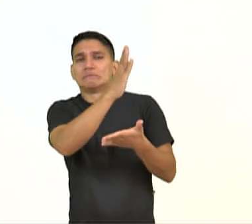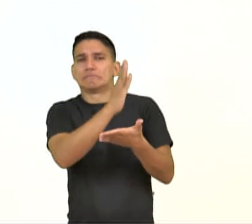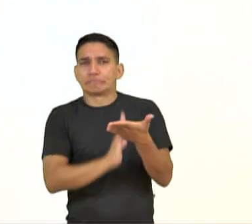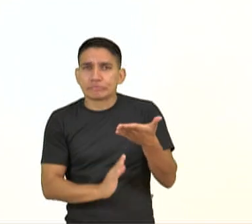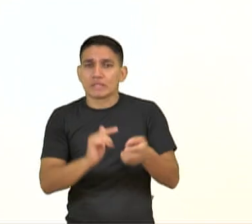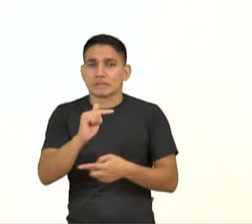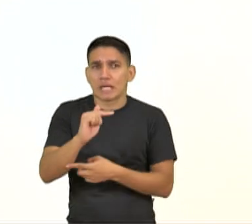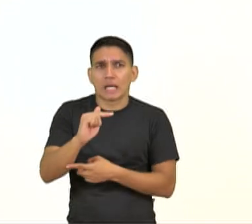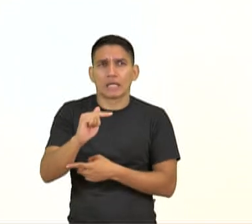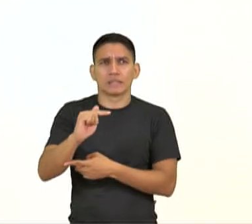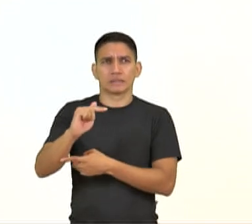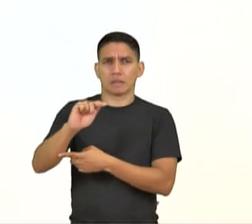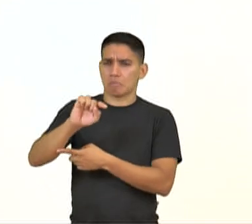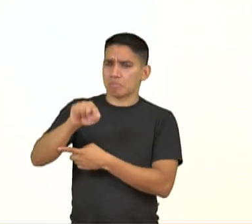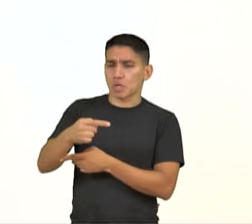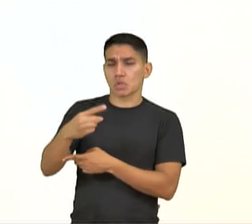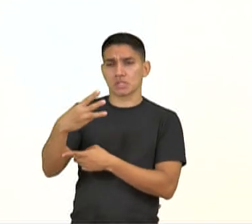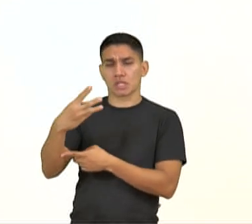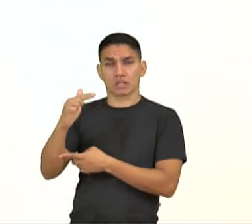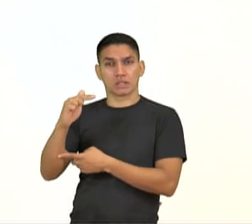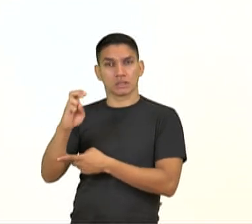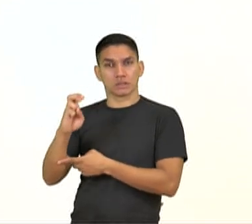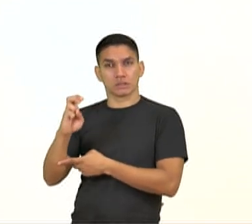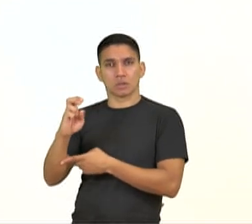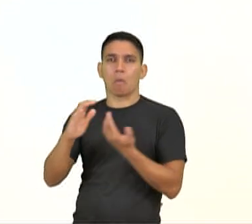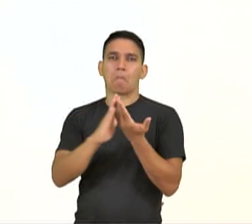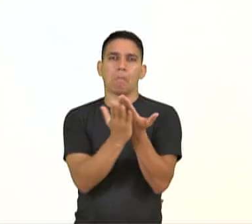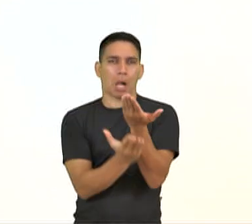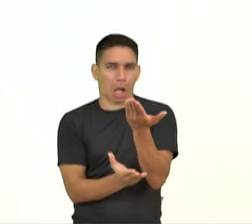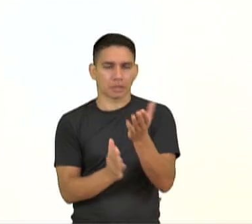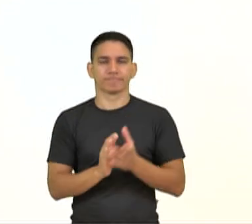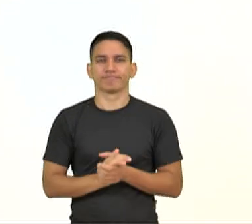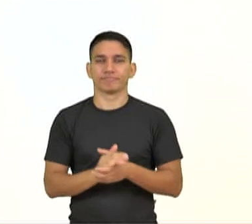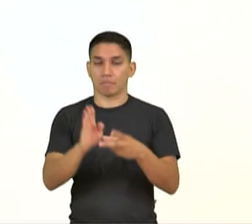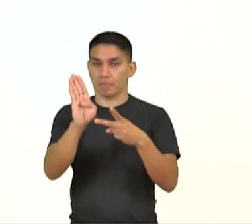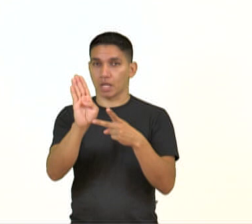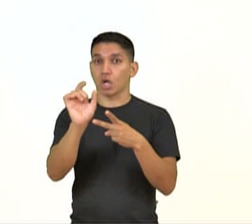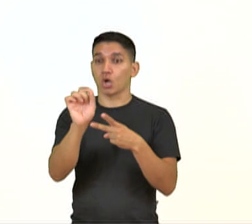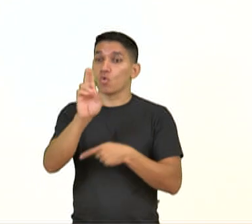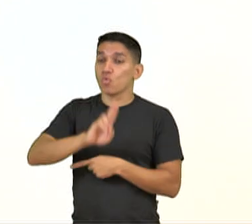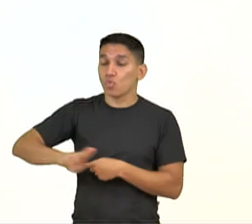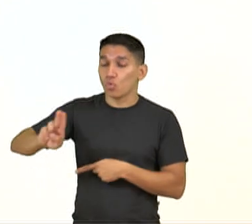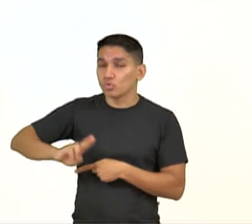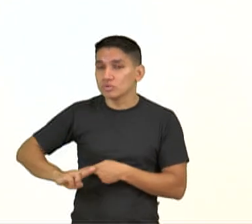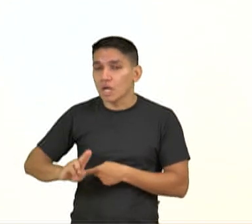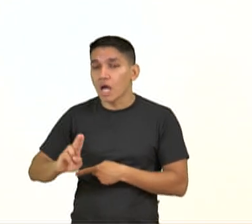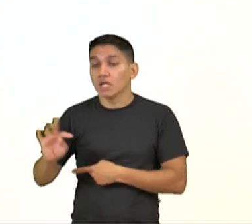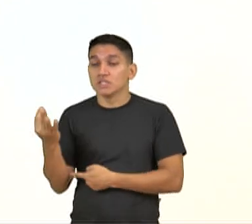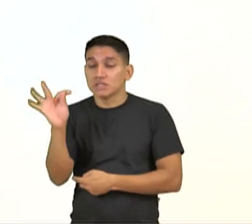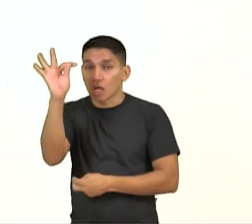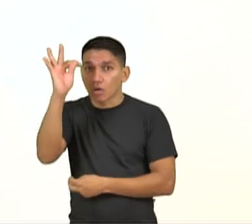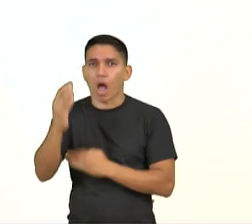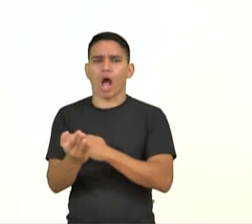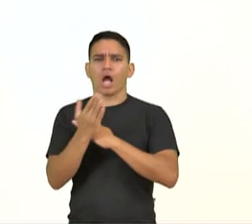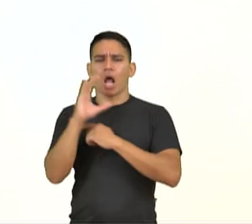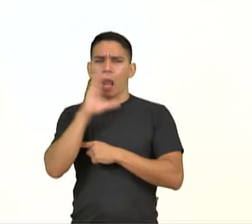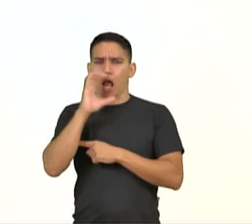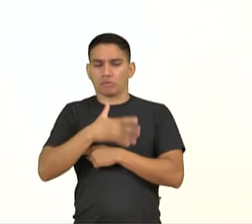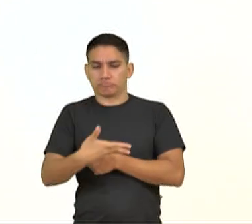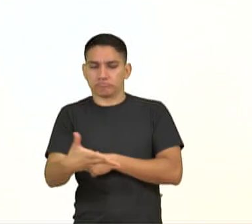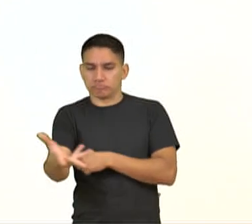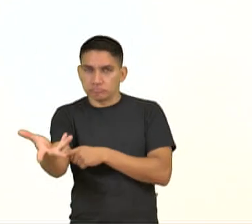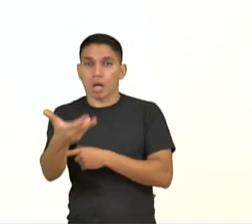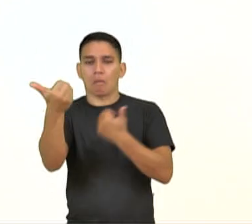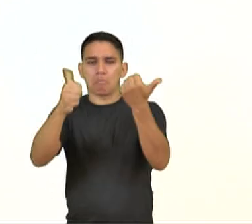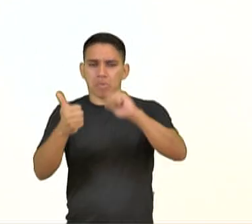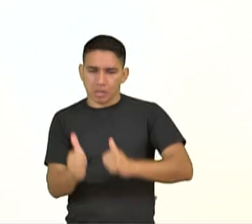7.375 processos. B. O uso de tecnologia no cruzamento de dados deu mais celeridade às análises de julgamento.